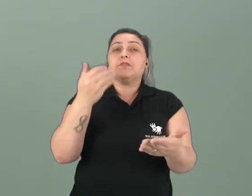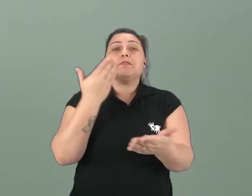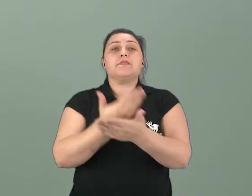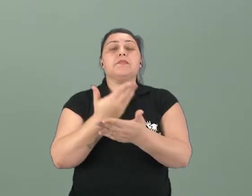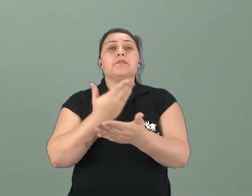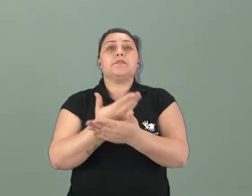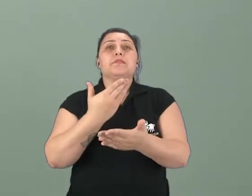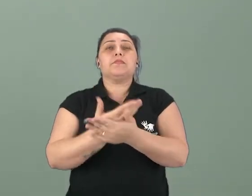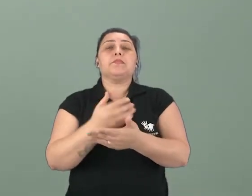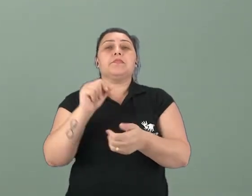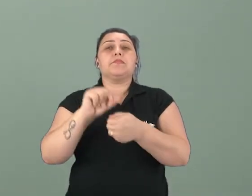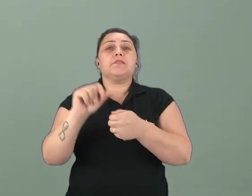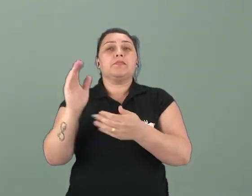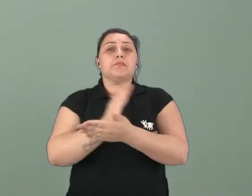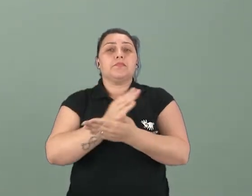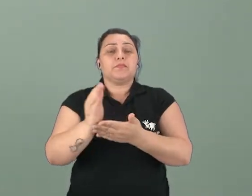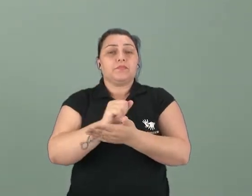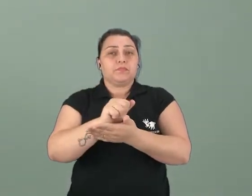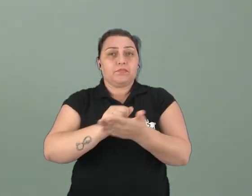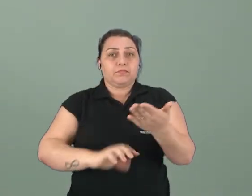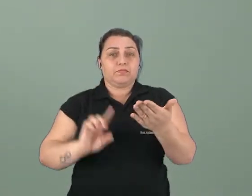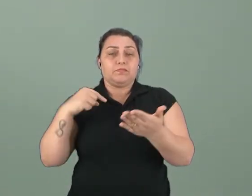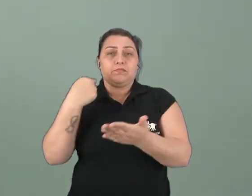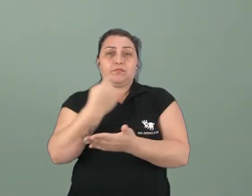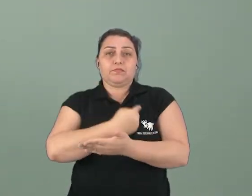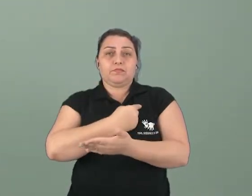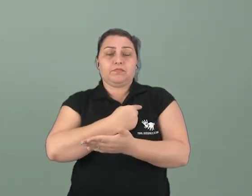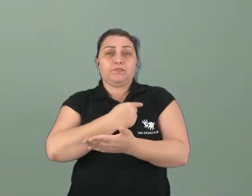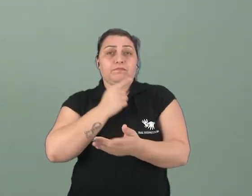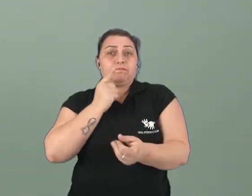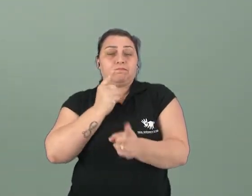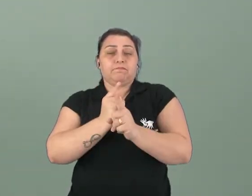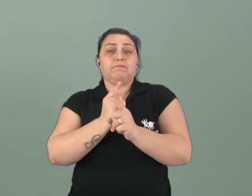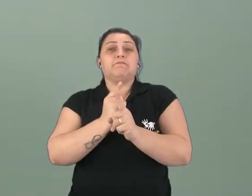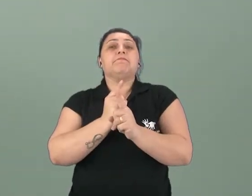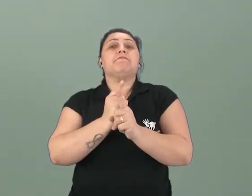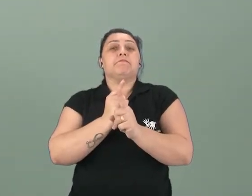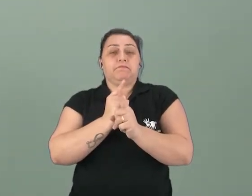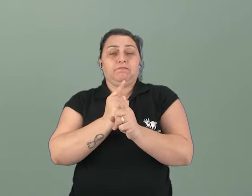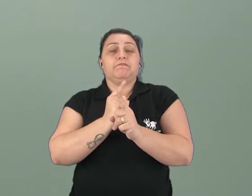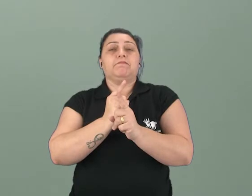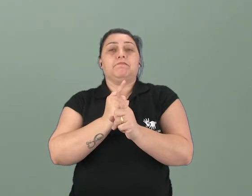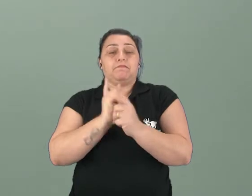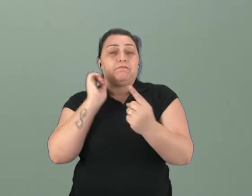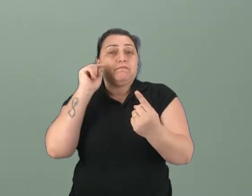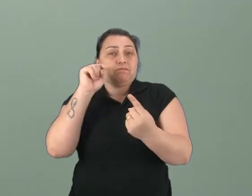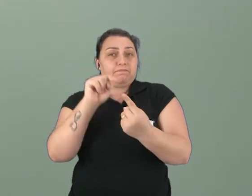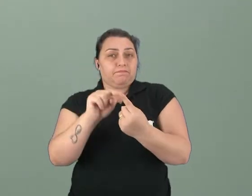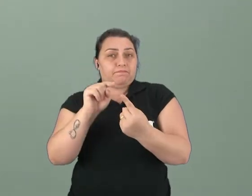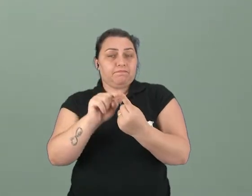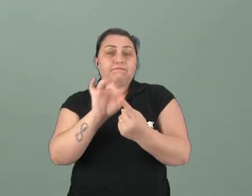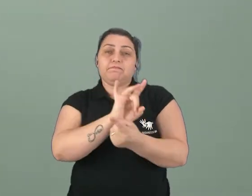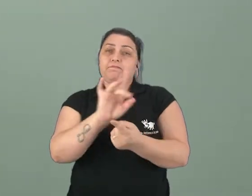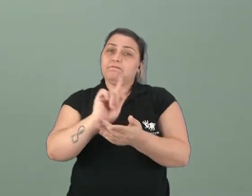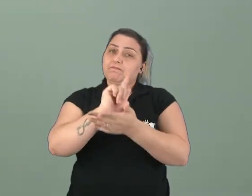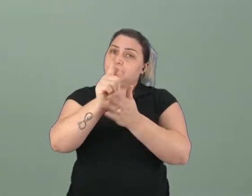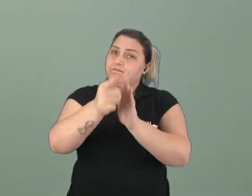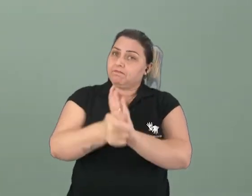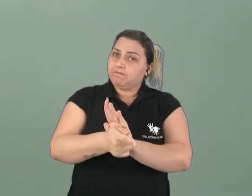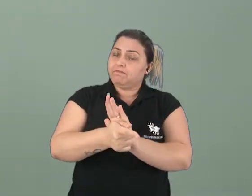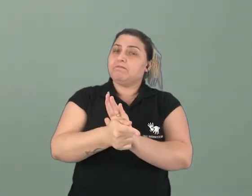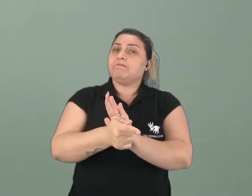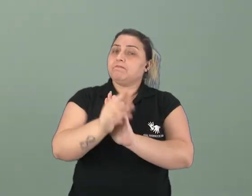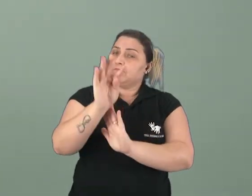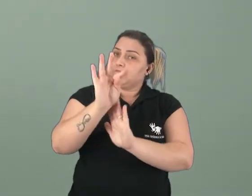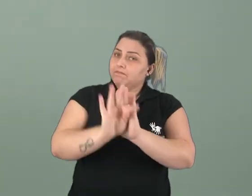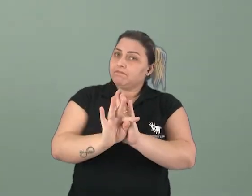estudando, fazendo algumas atividades para que a gente identifique esse objetivo, identifique essa finalidade desse gênero,